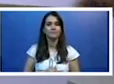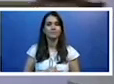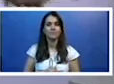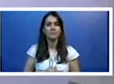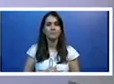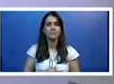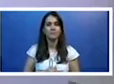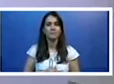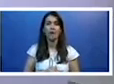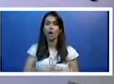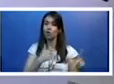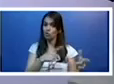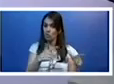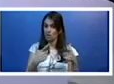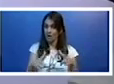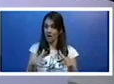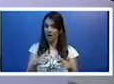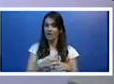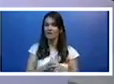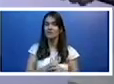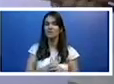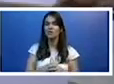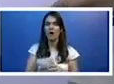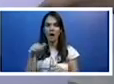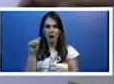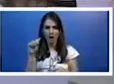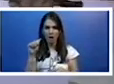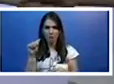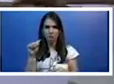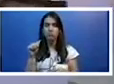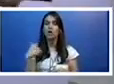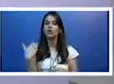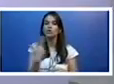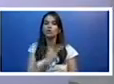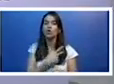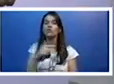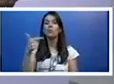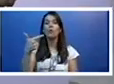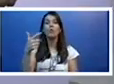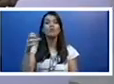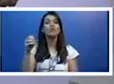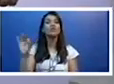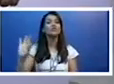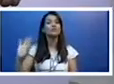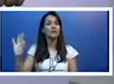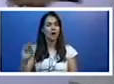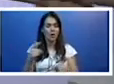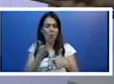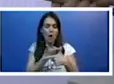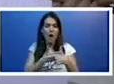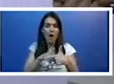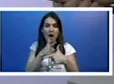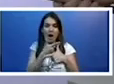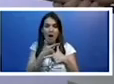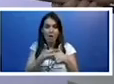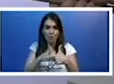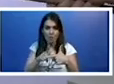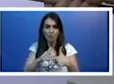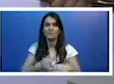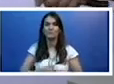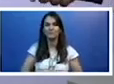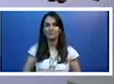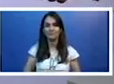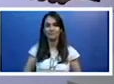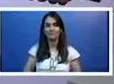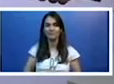Então no lugar do alfa, nós vamos colocar o 20 graus. O alfa é o ângulo, sempre.